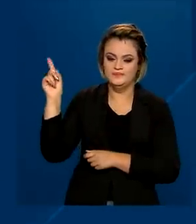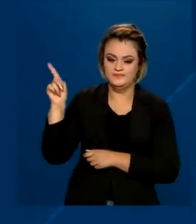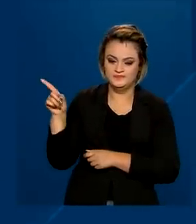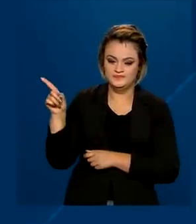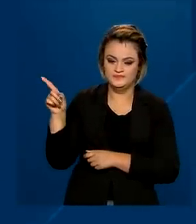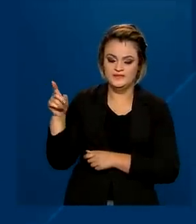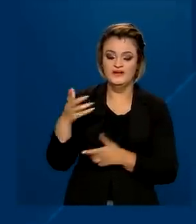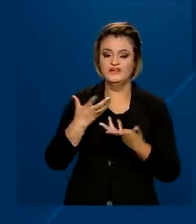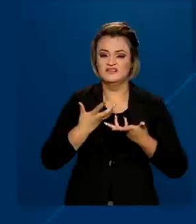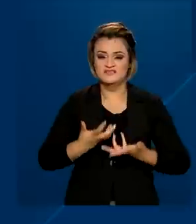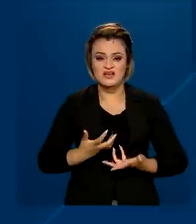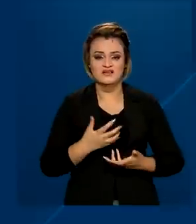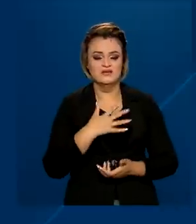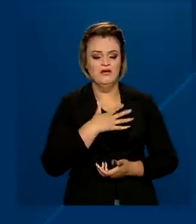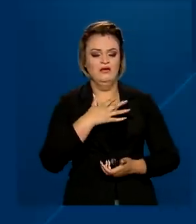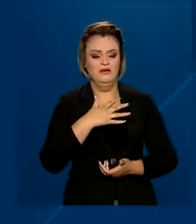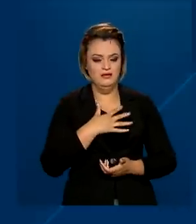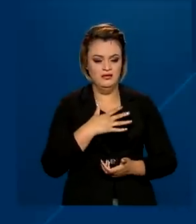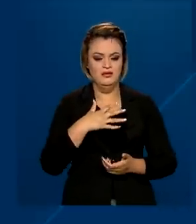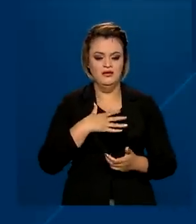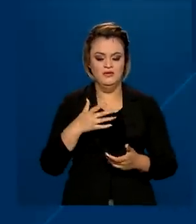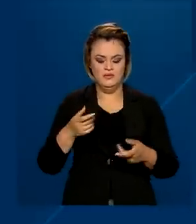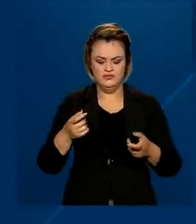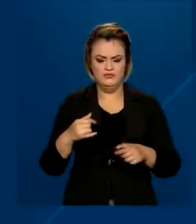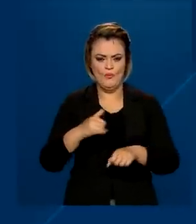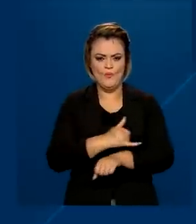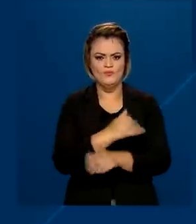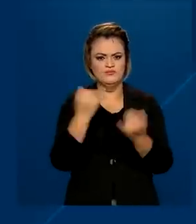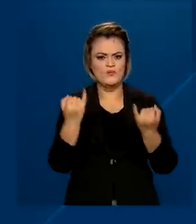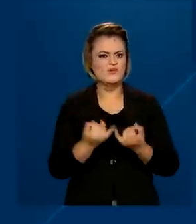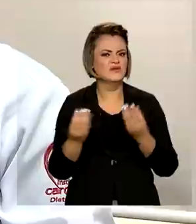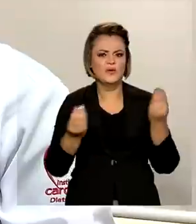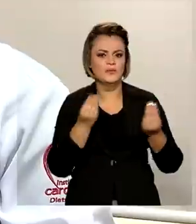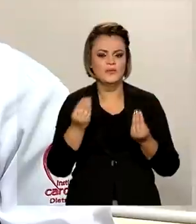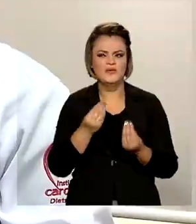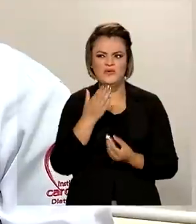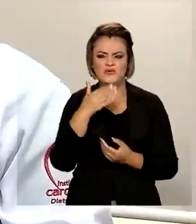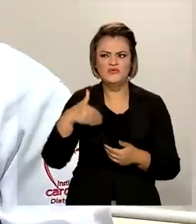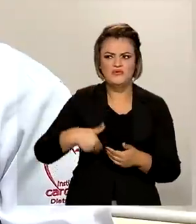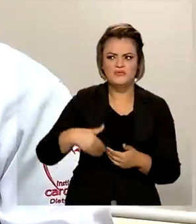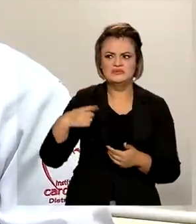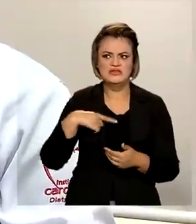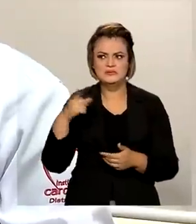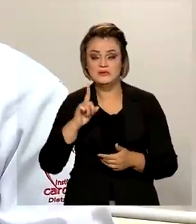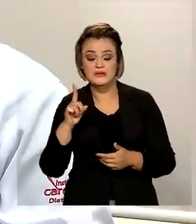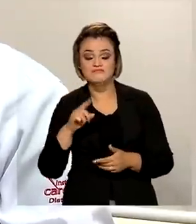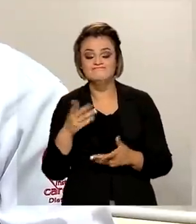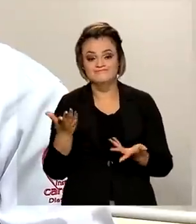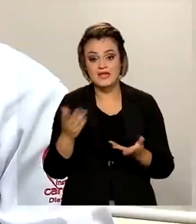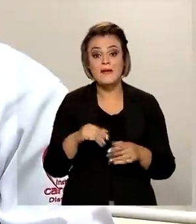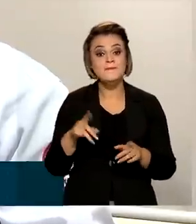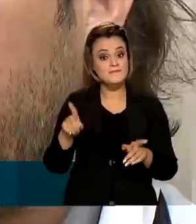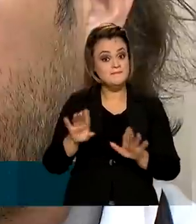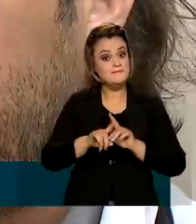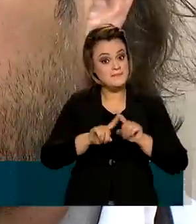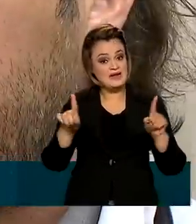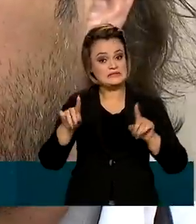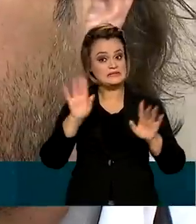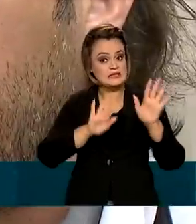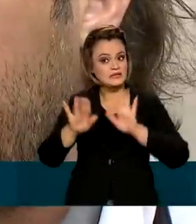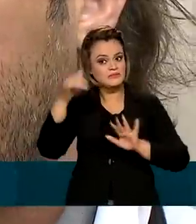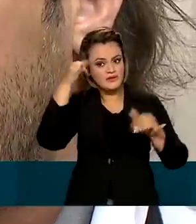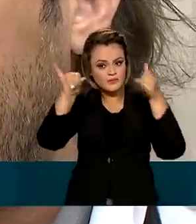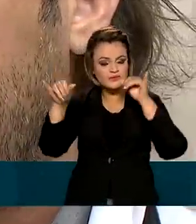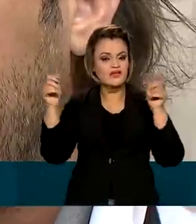ar, cansaço e alterações de peso e apetite. E é possível prevenir a insuficiência